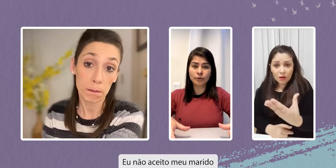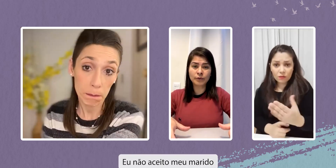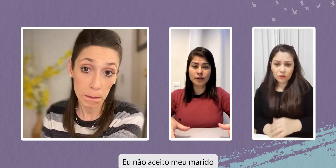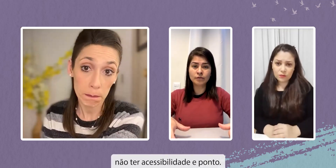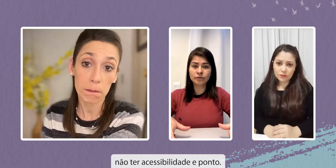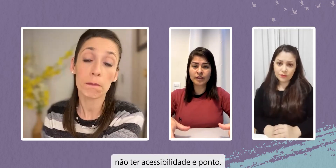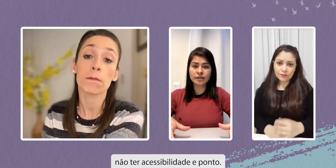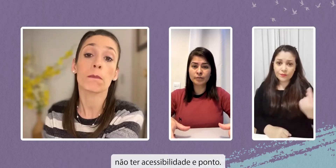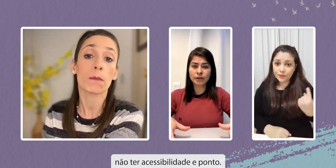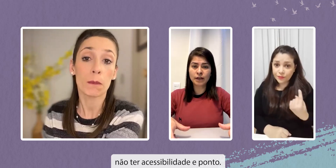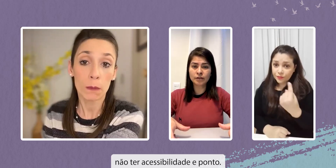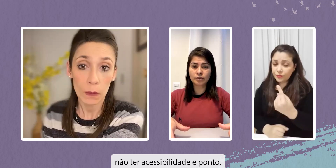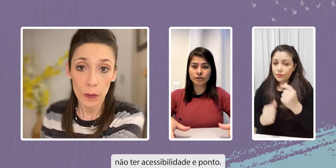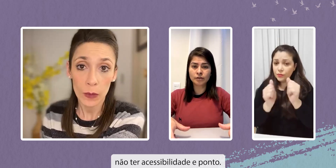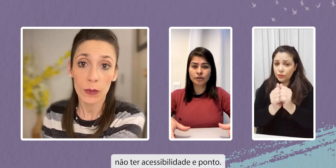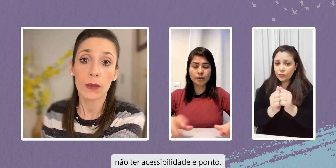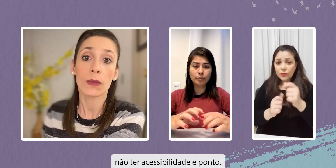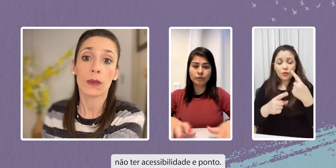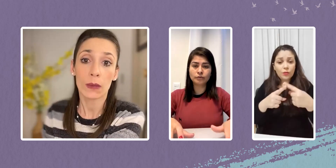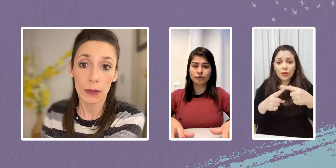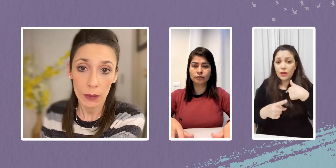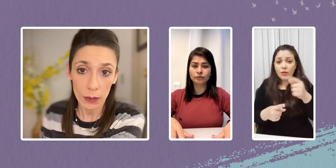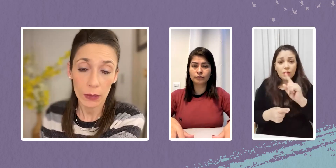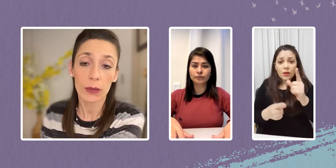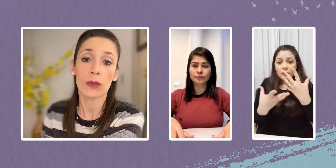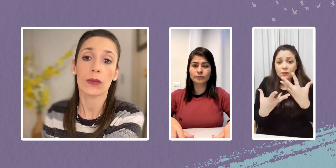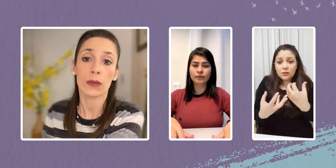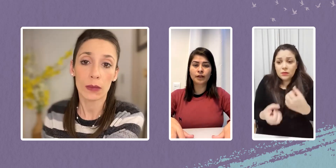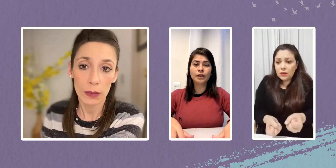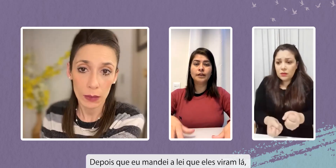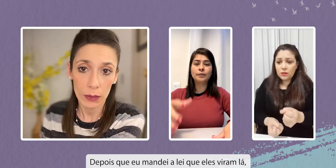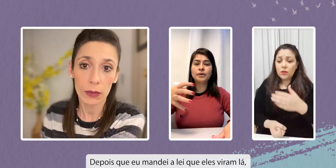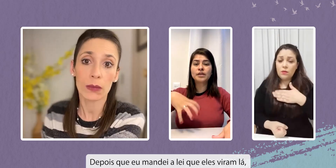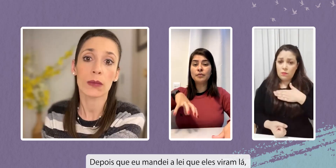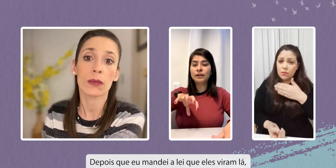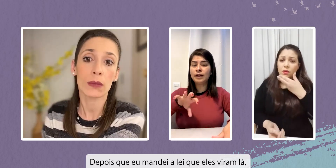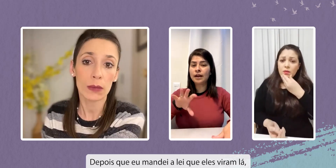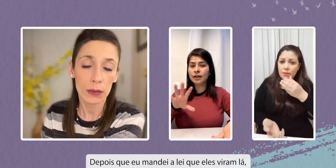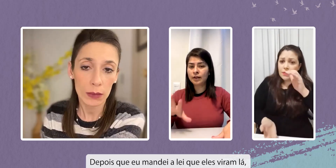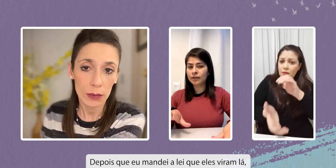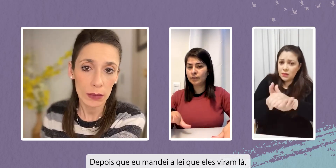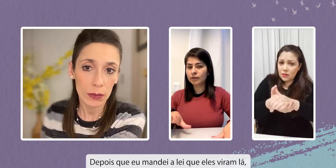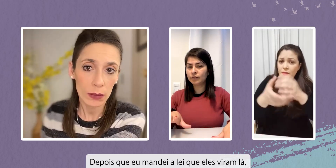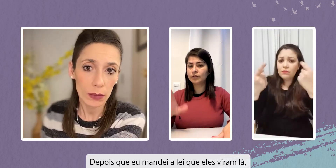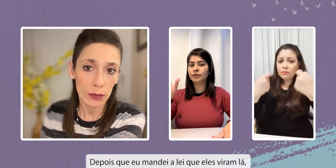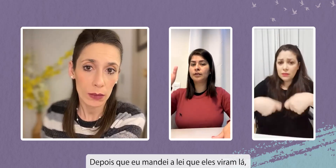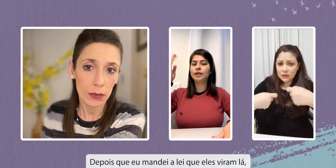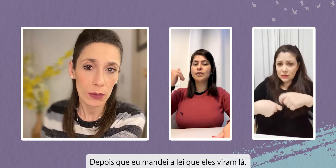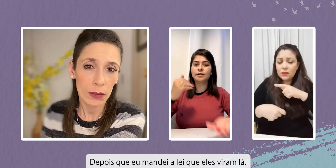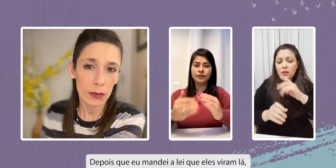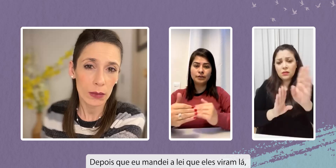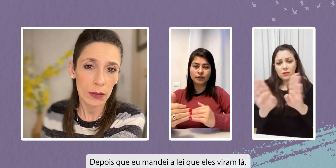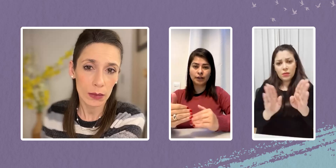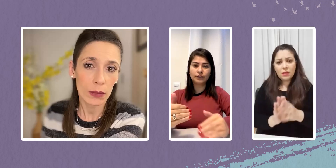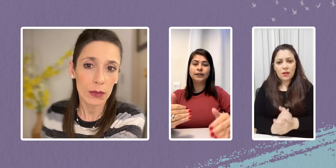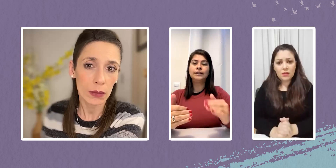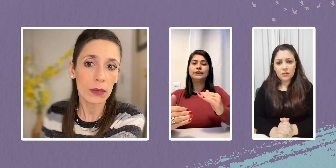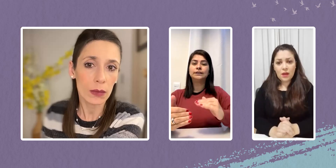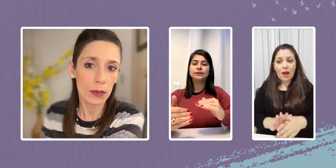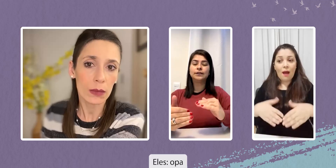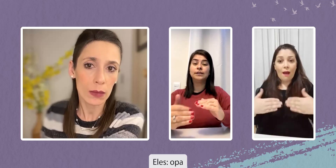aceito meu marido não ter acessibilidade. E ponto. Depois que eu mandei a lei, que eles viram